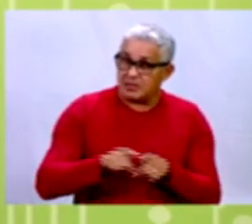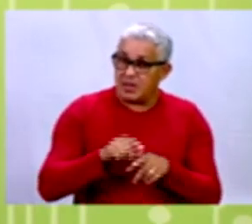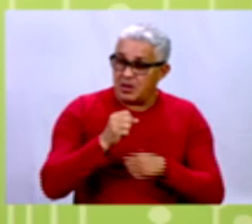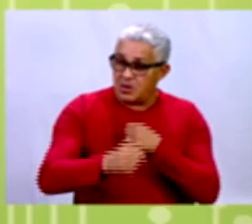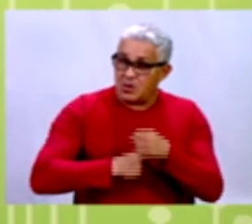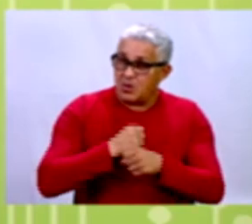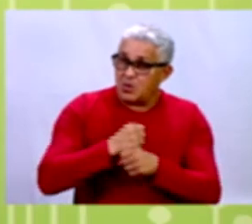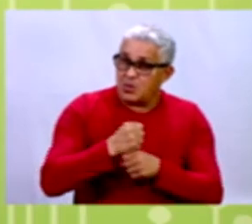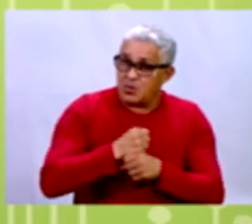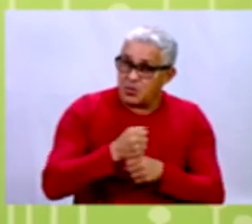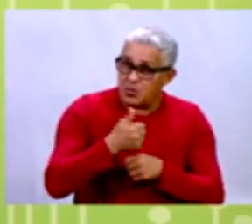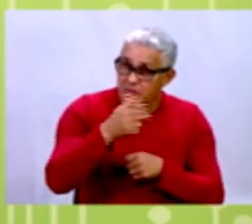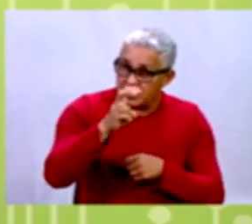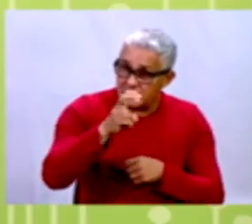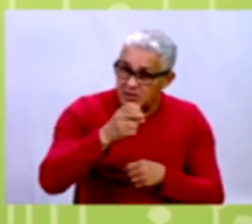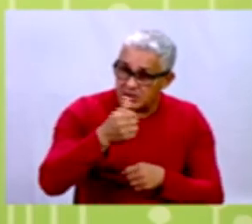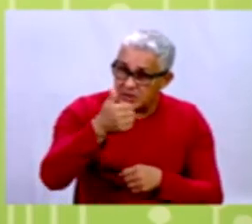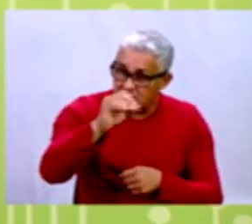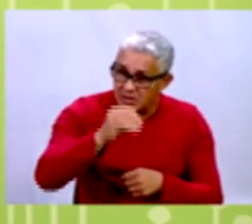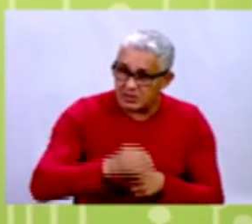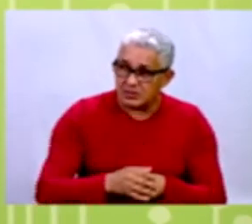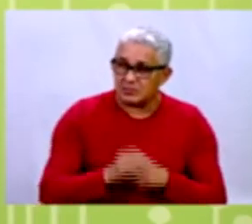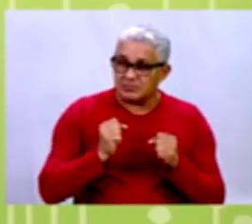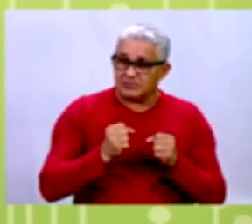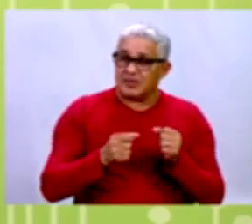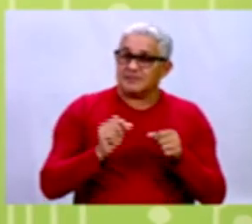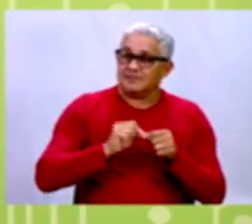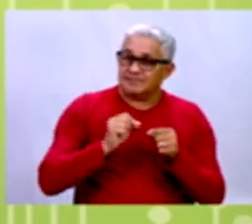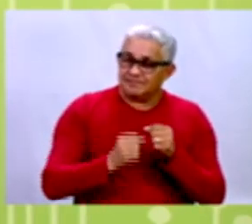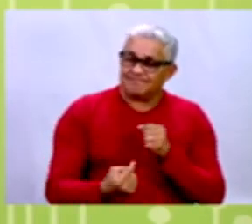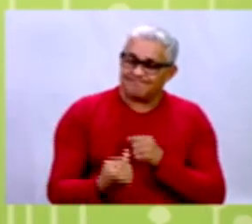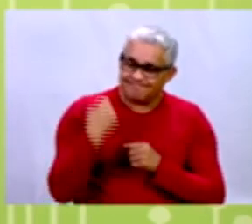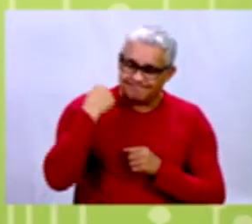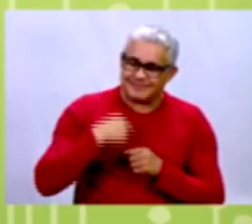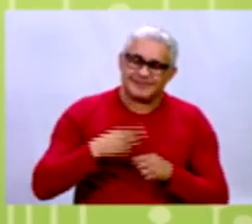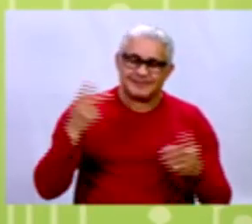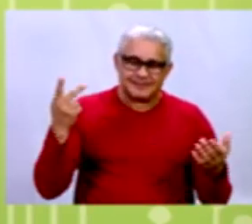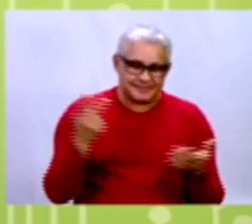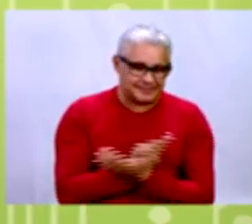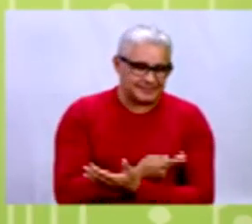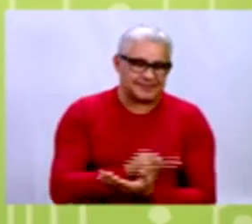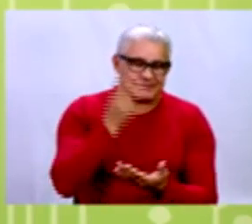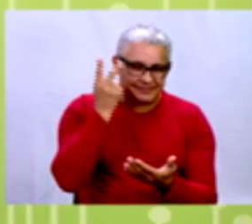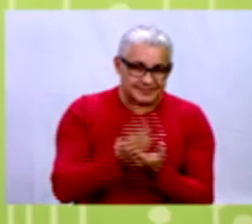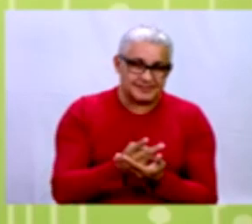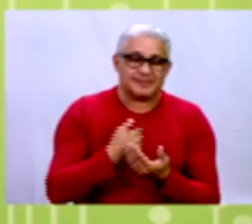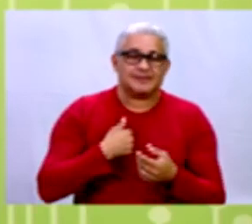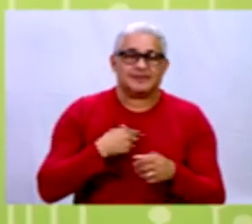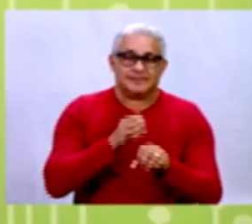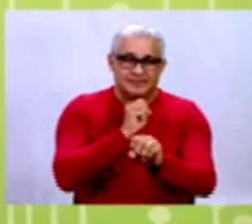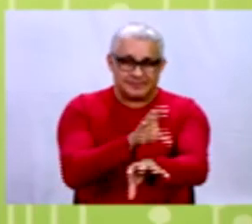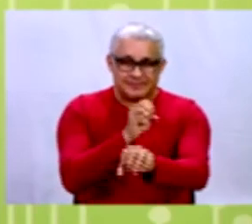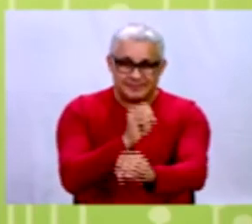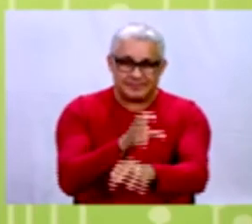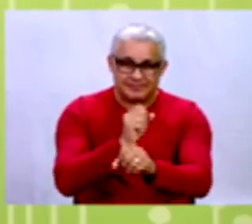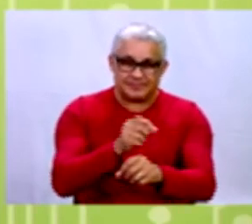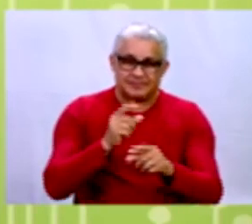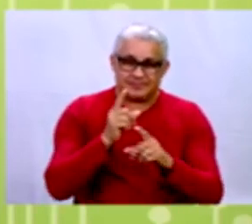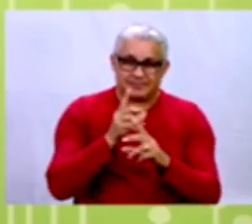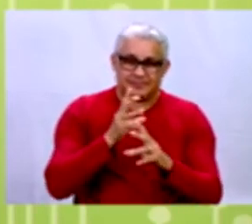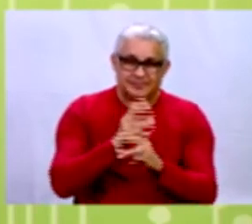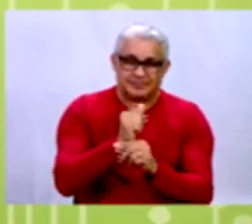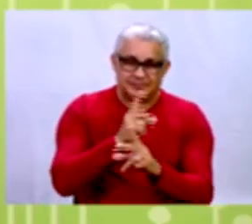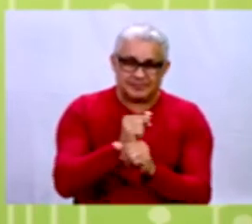falou, eu poderia ter feito e não fiz. E isso acontece muito, né? Quando eu dou treinamento, principalmente de finanças